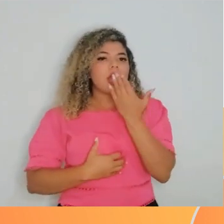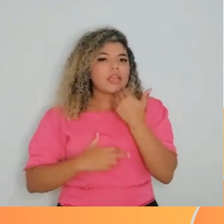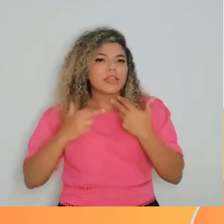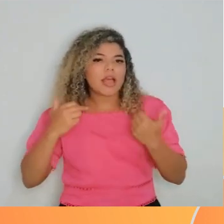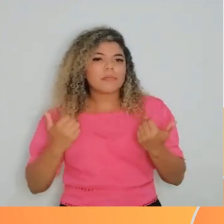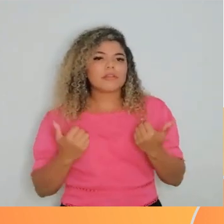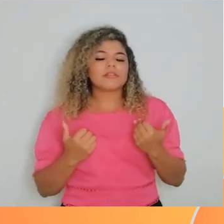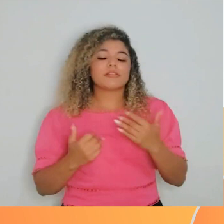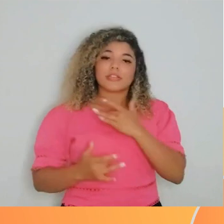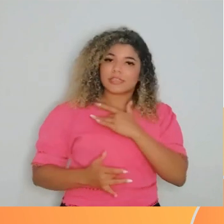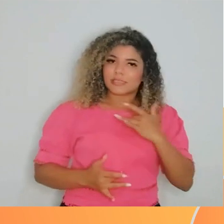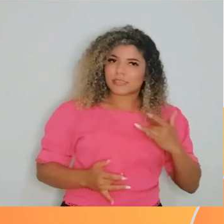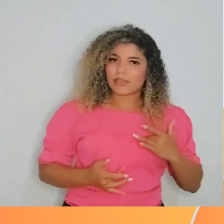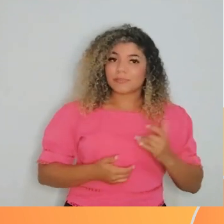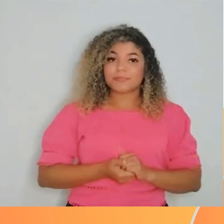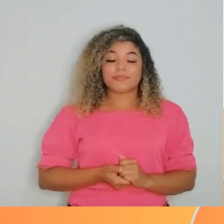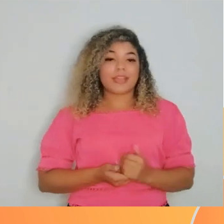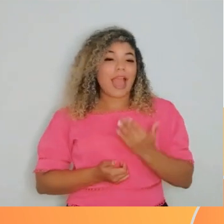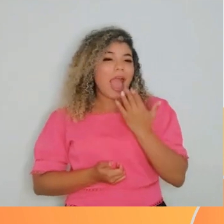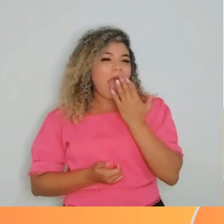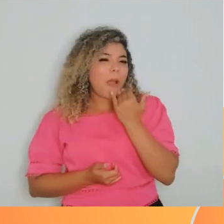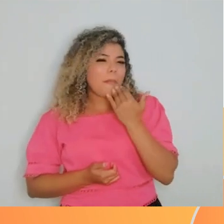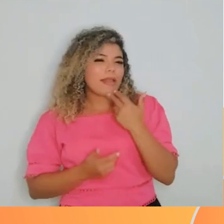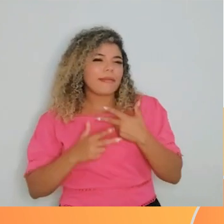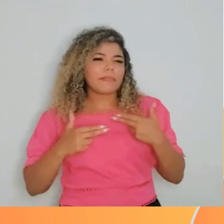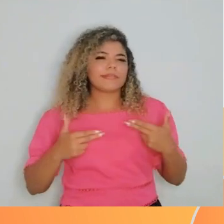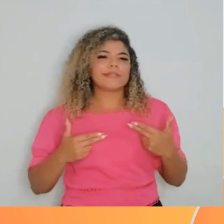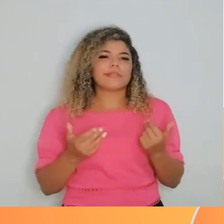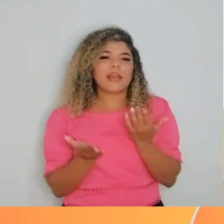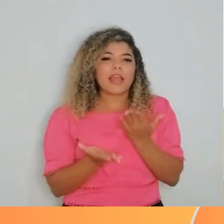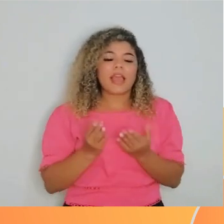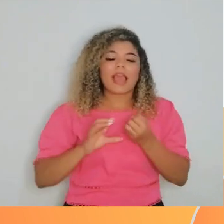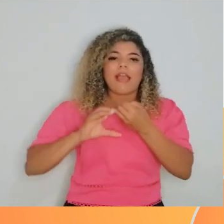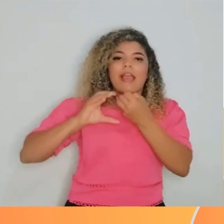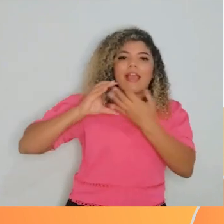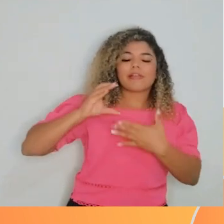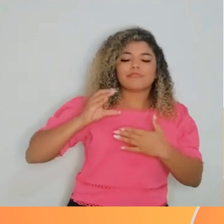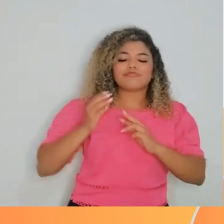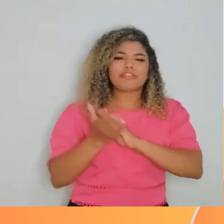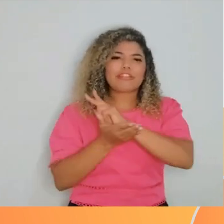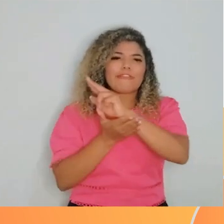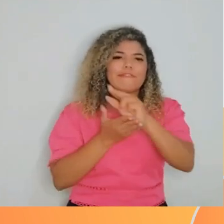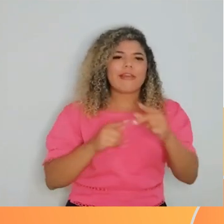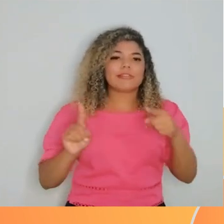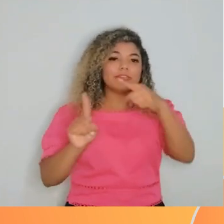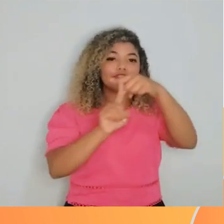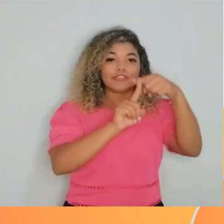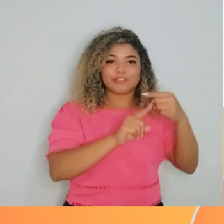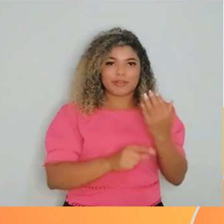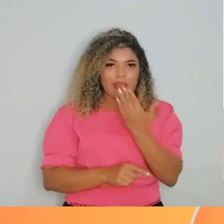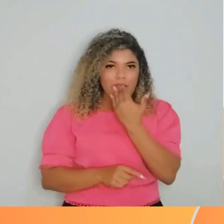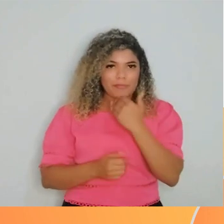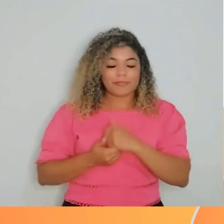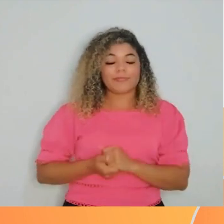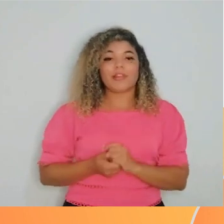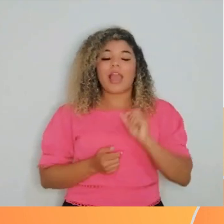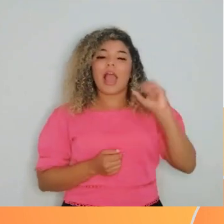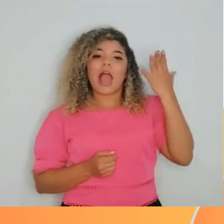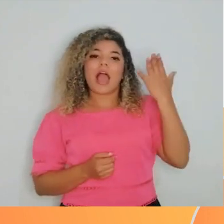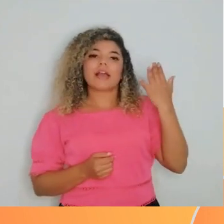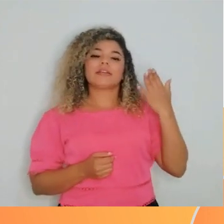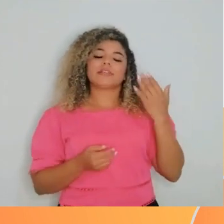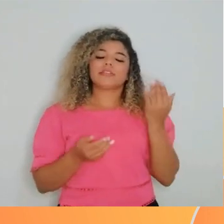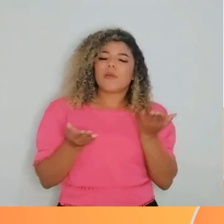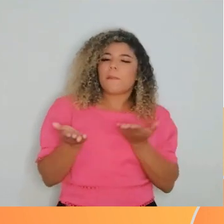seja equilibrada e saudável? A alimentação balanceada ela é caracterizada pela variedade de alimentos. É realizada de